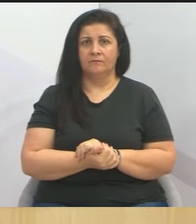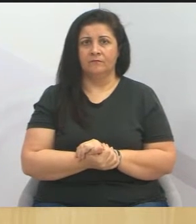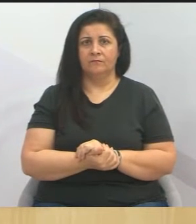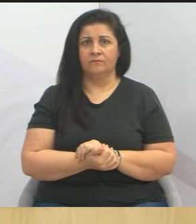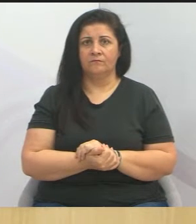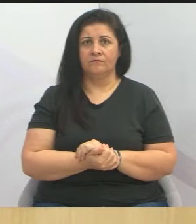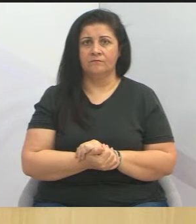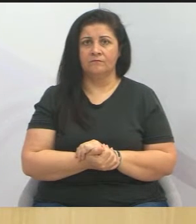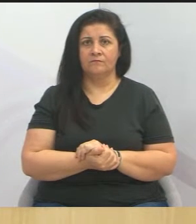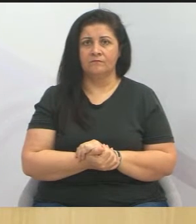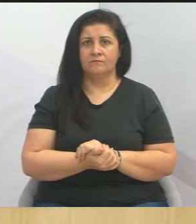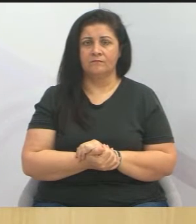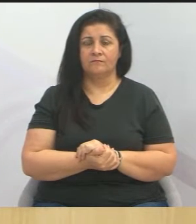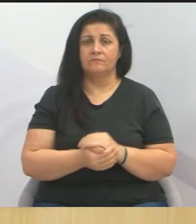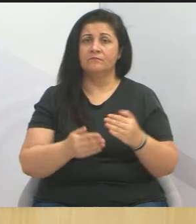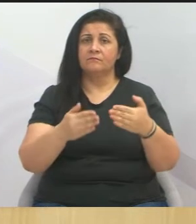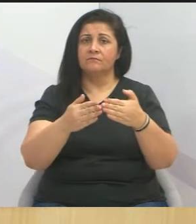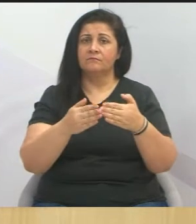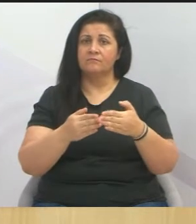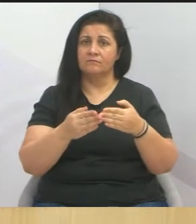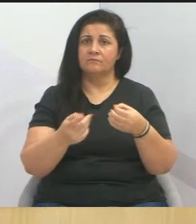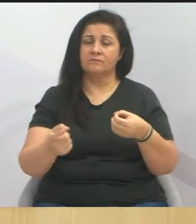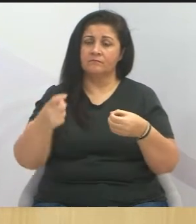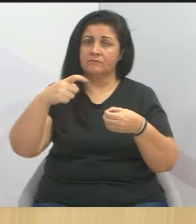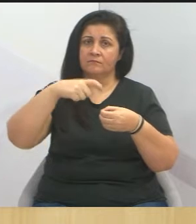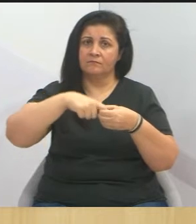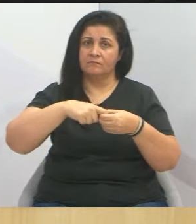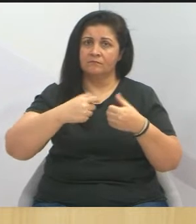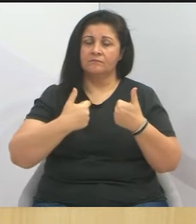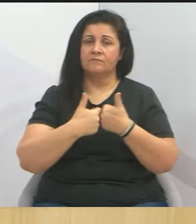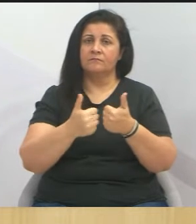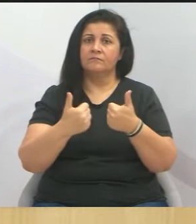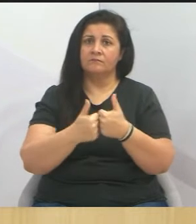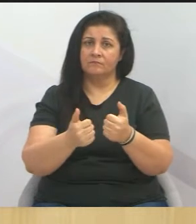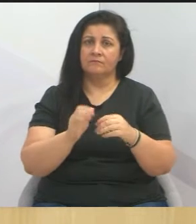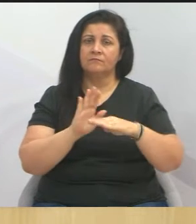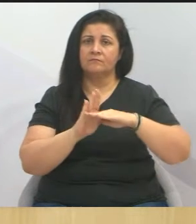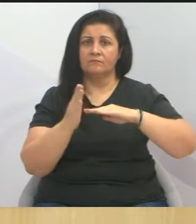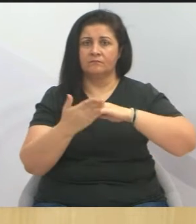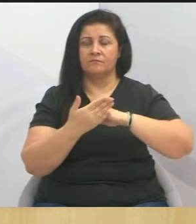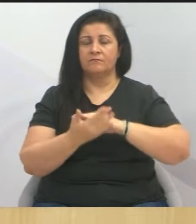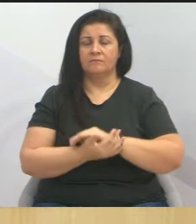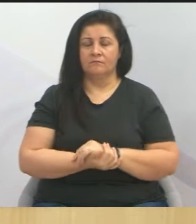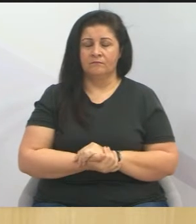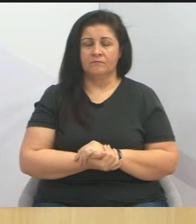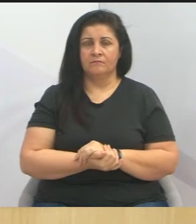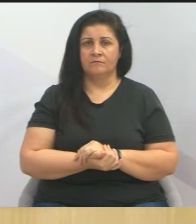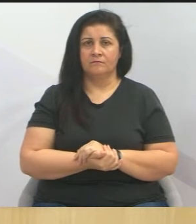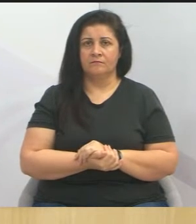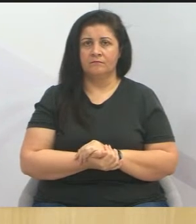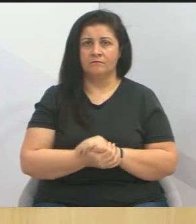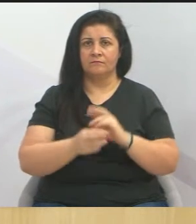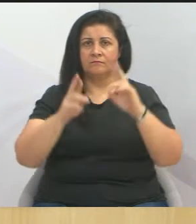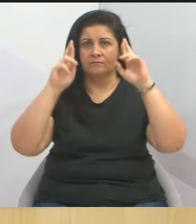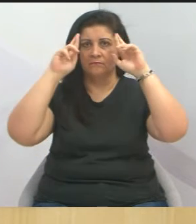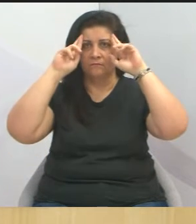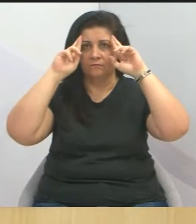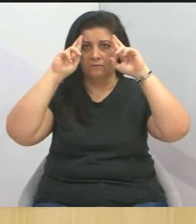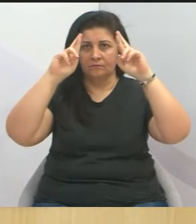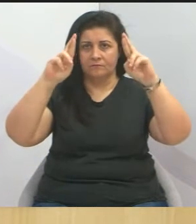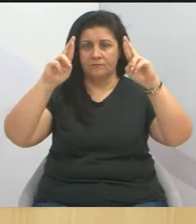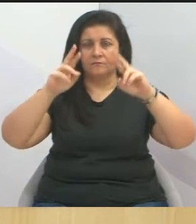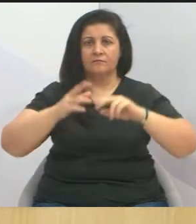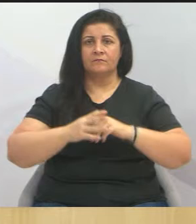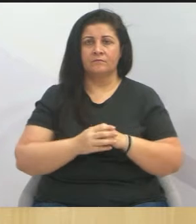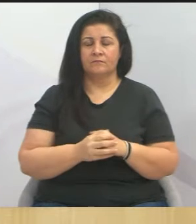localidade e pede um retorno da linha de transporte coletivo no bairro assim sendo muito